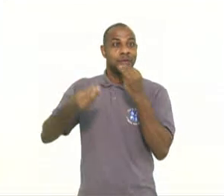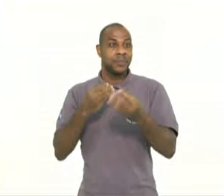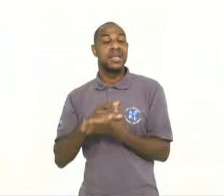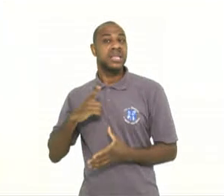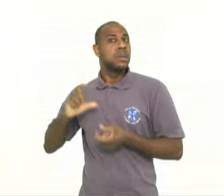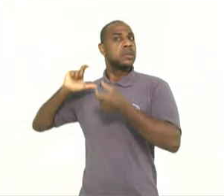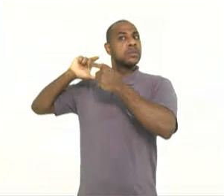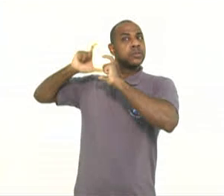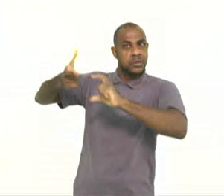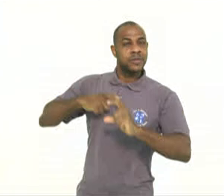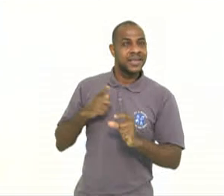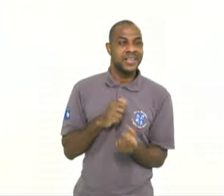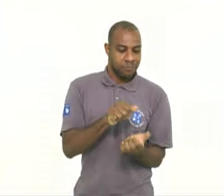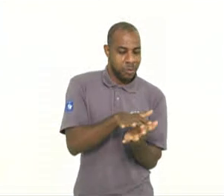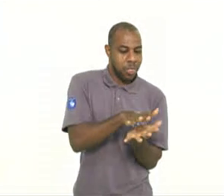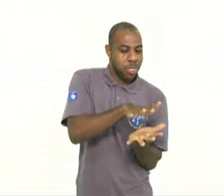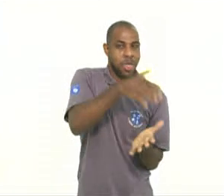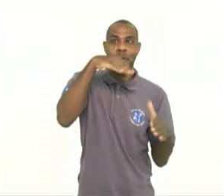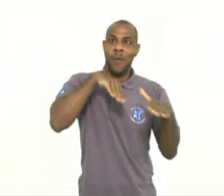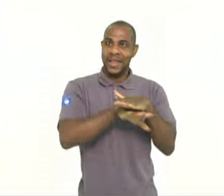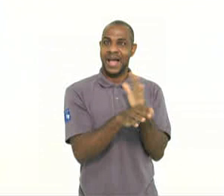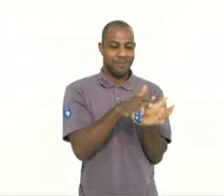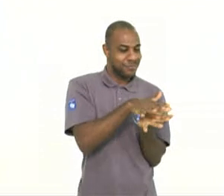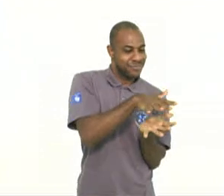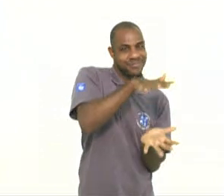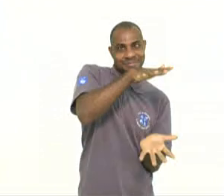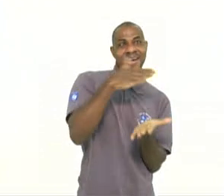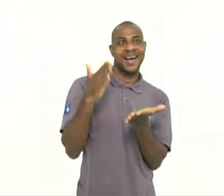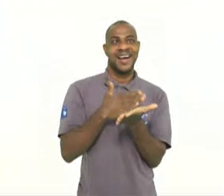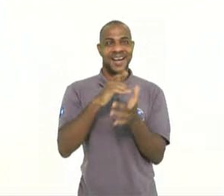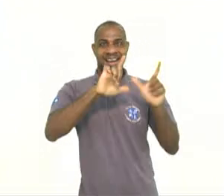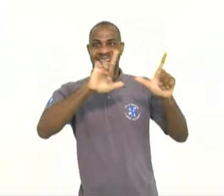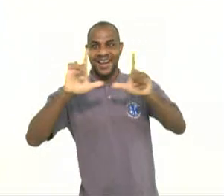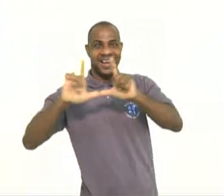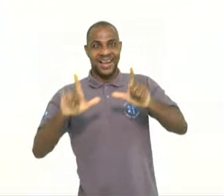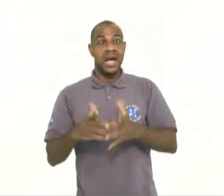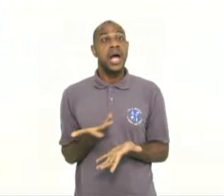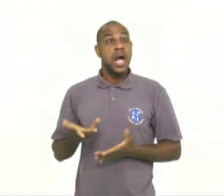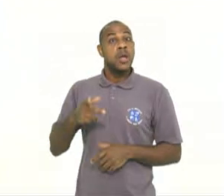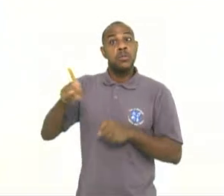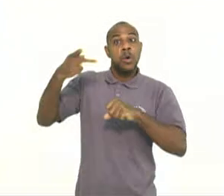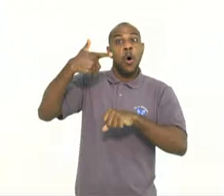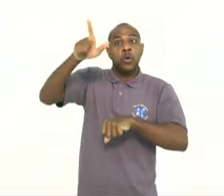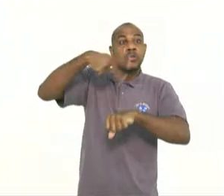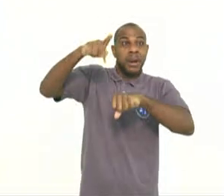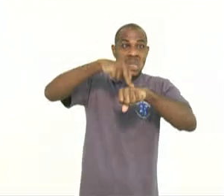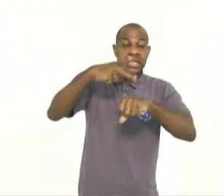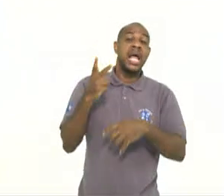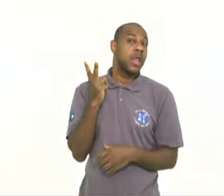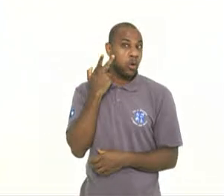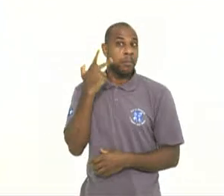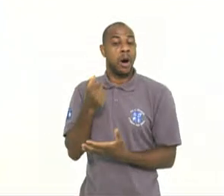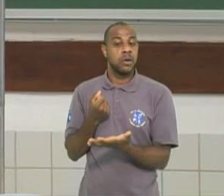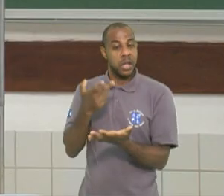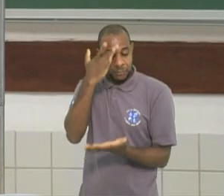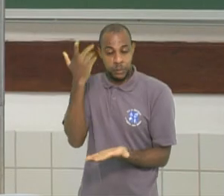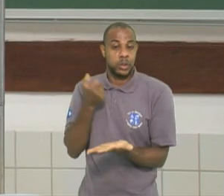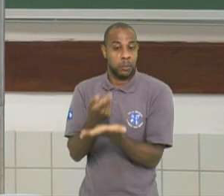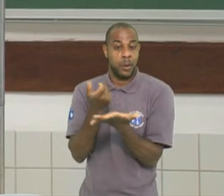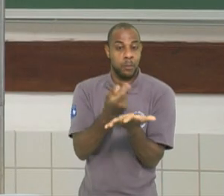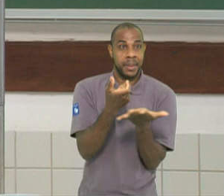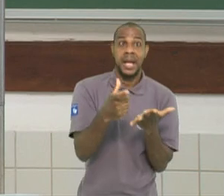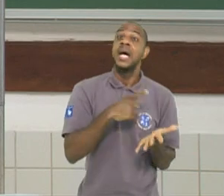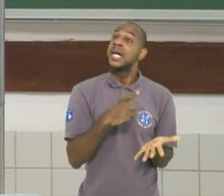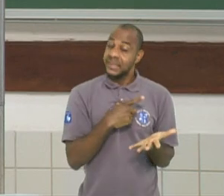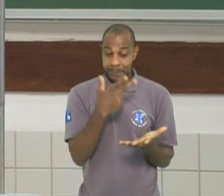tradição de colecionar quadrinhos em muitos países é muito comum a compra periódica de DH que cês tão